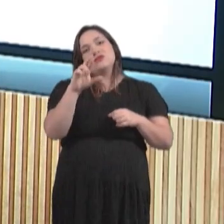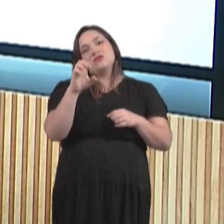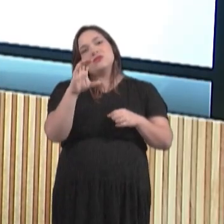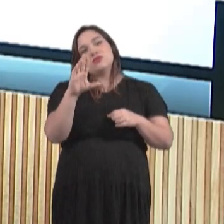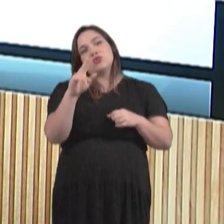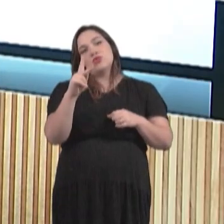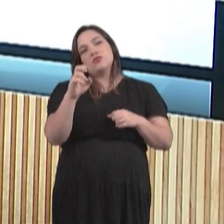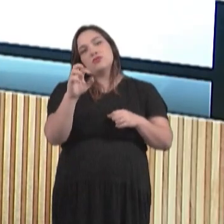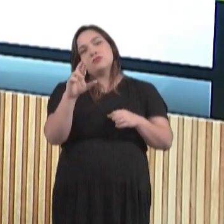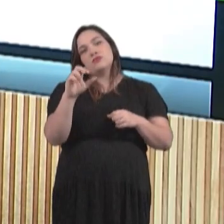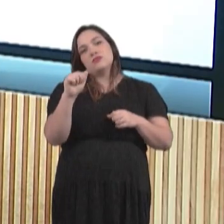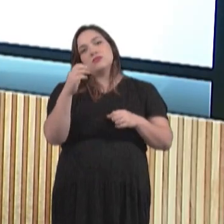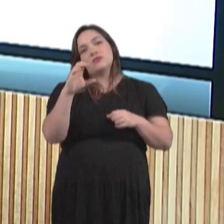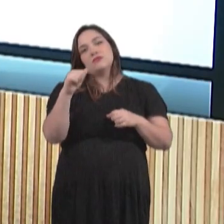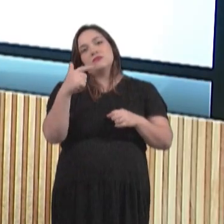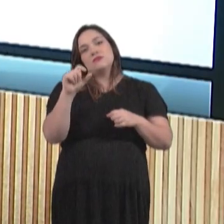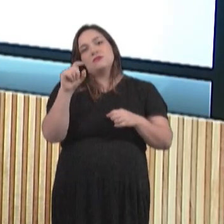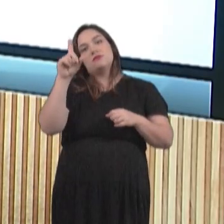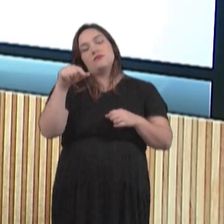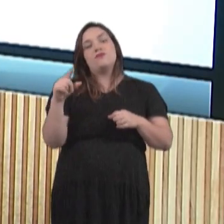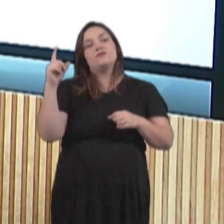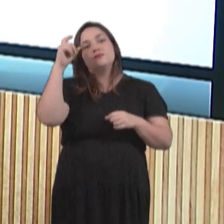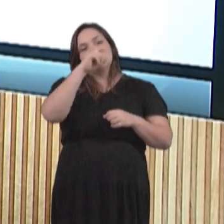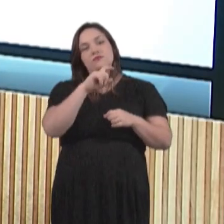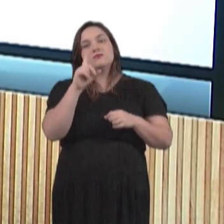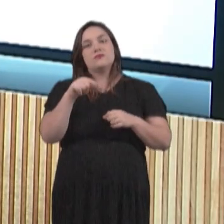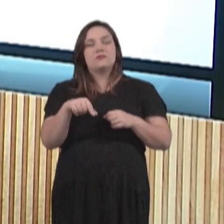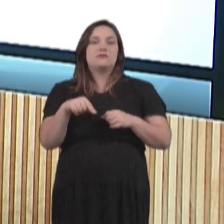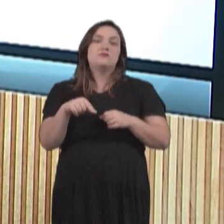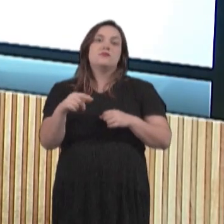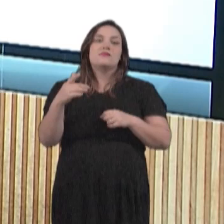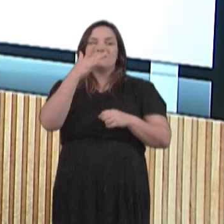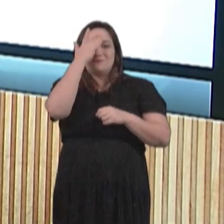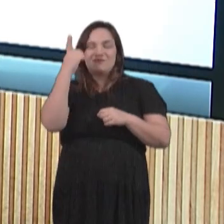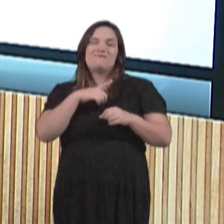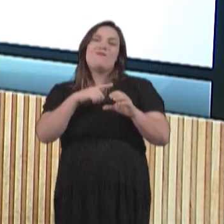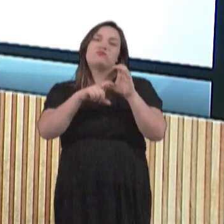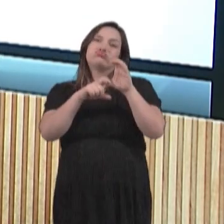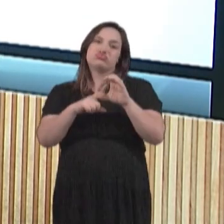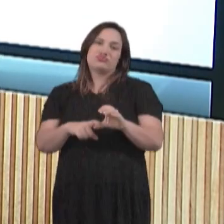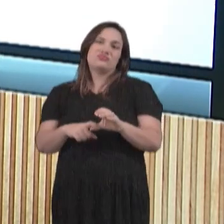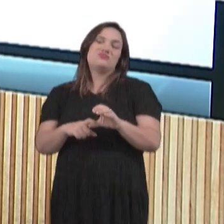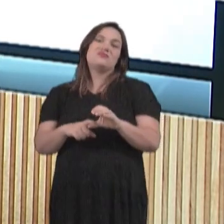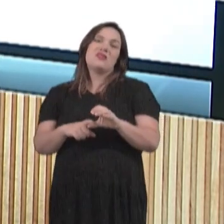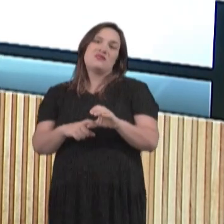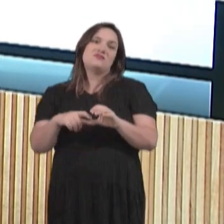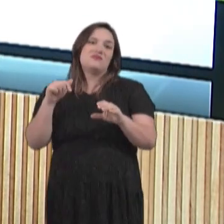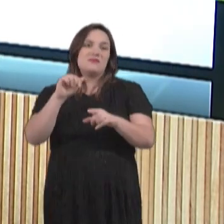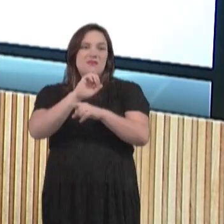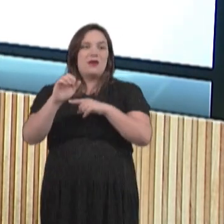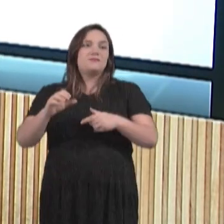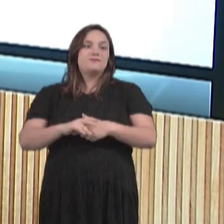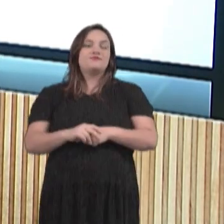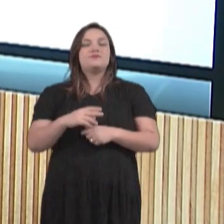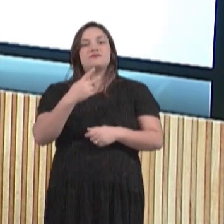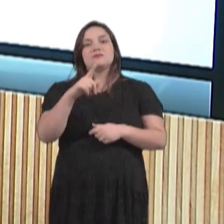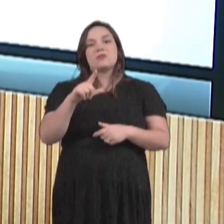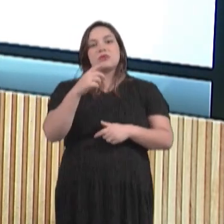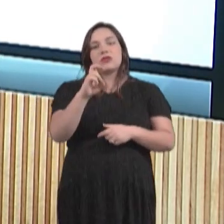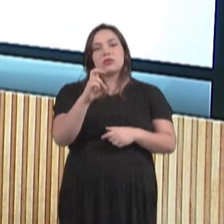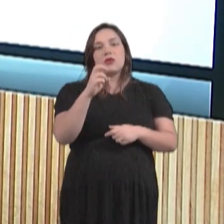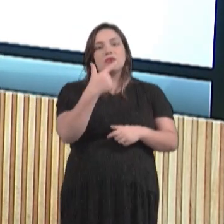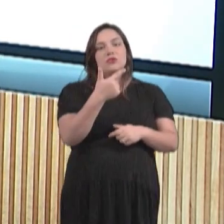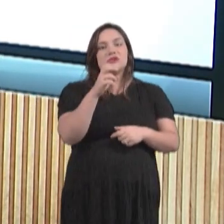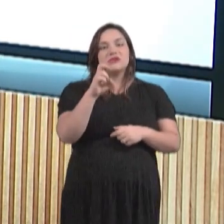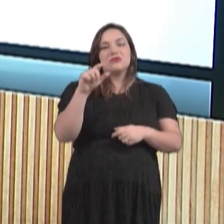um esforço aí de tentar acertar as contas com esse contribuinte que está em débito com o Estado. PL